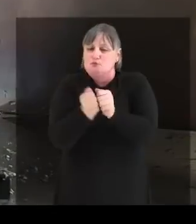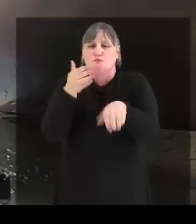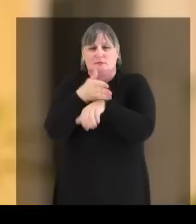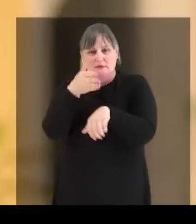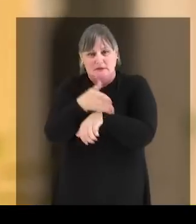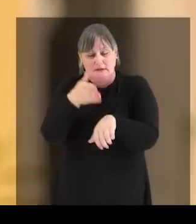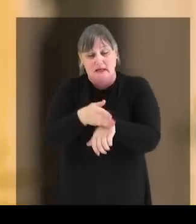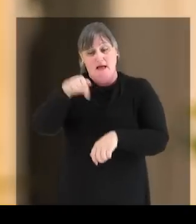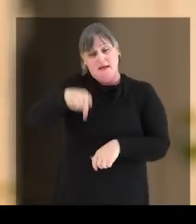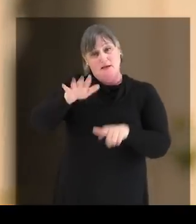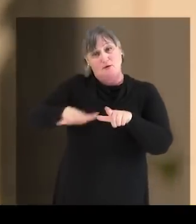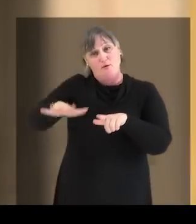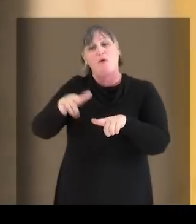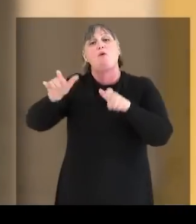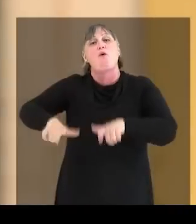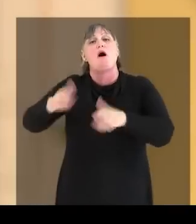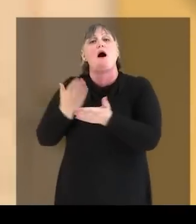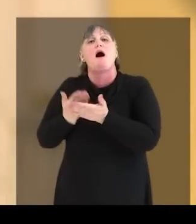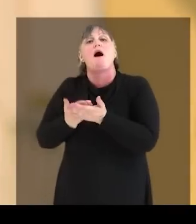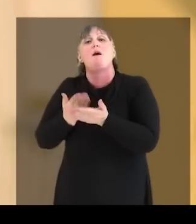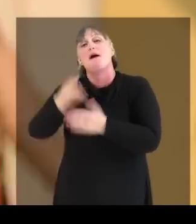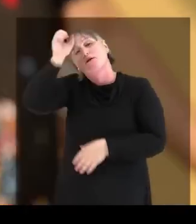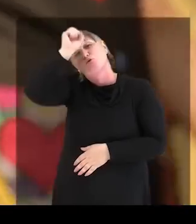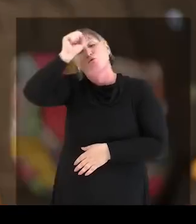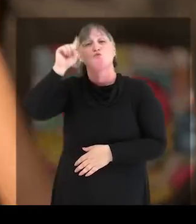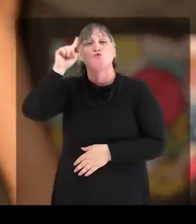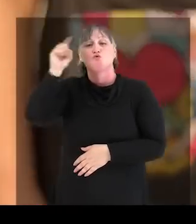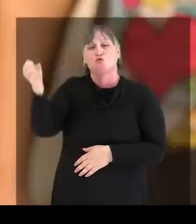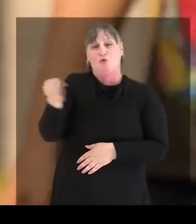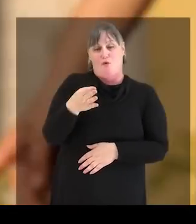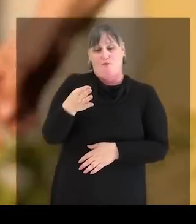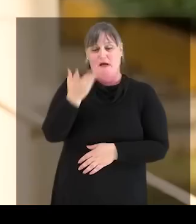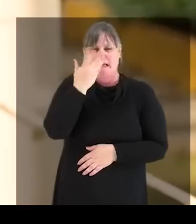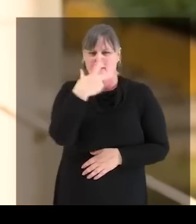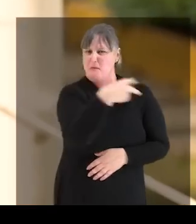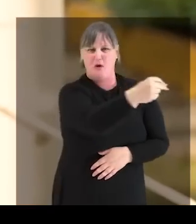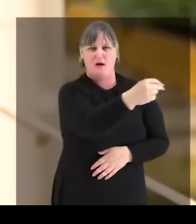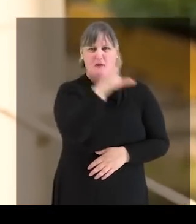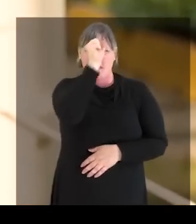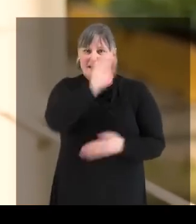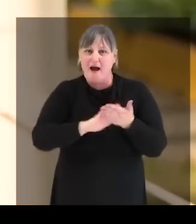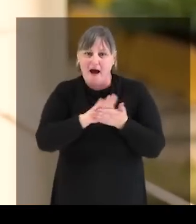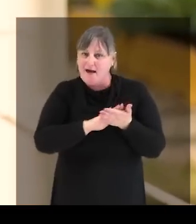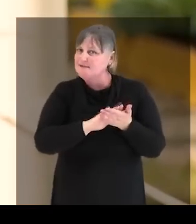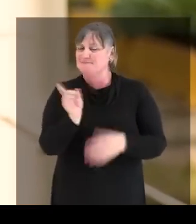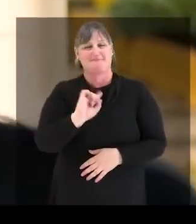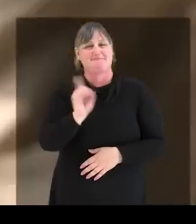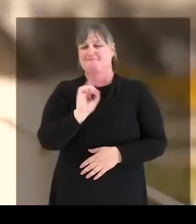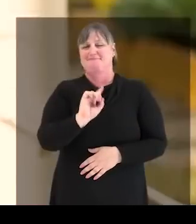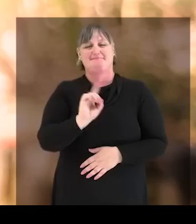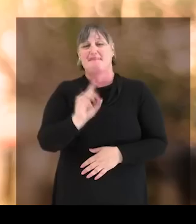escolheram fazer. Aqui é lugar de aprender uma coisa nova todo dia. Nenhuma criança vai embora sem aprender uma coisa nova.